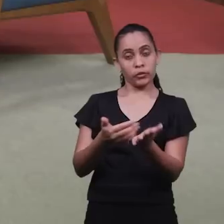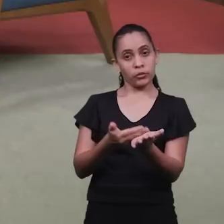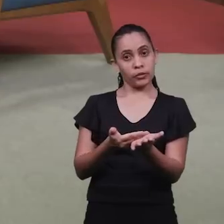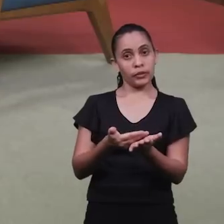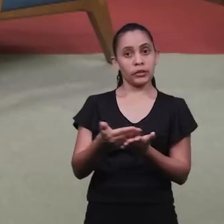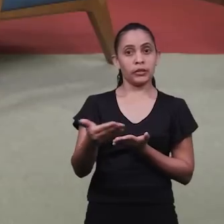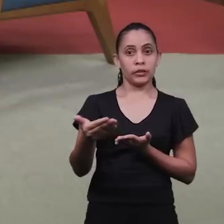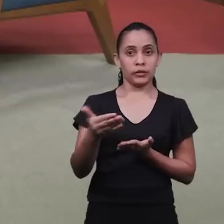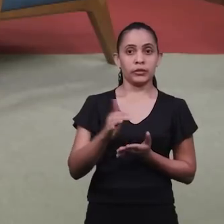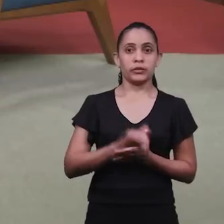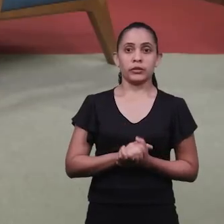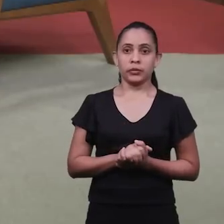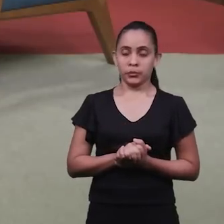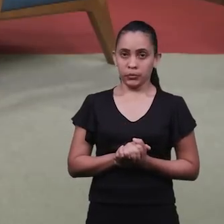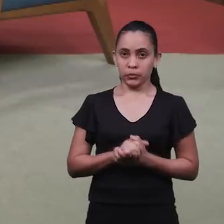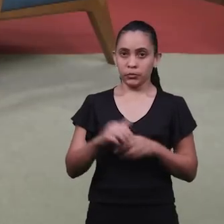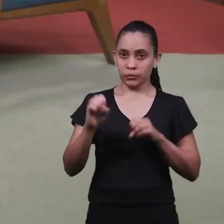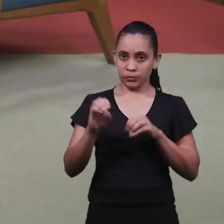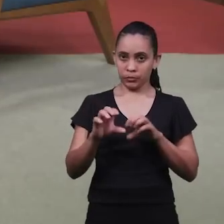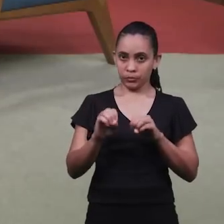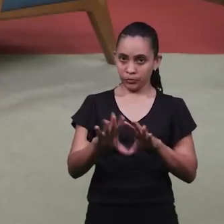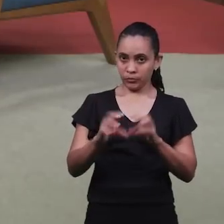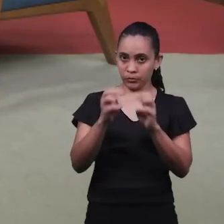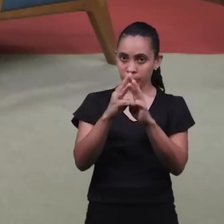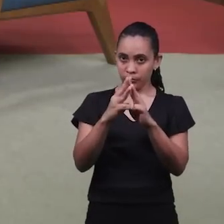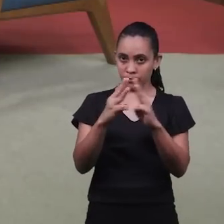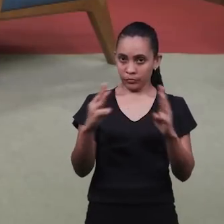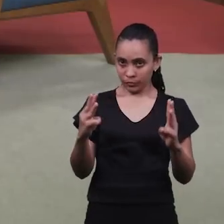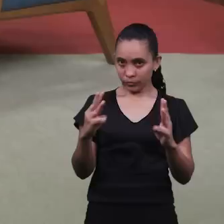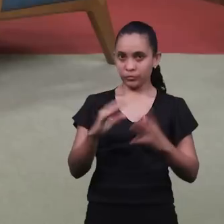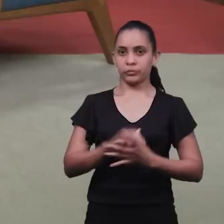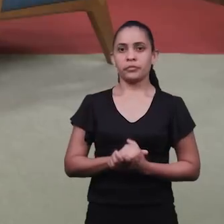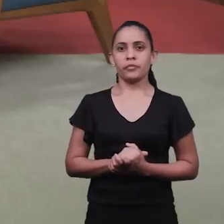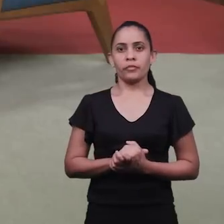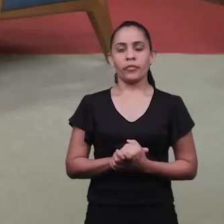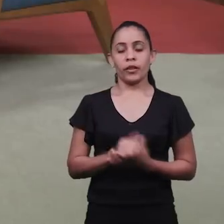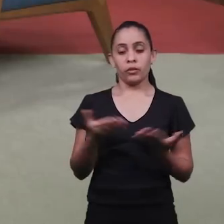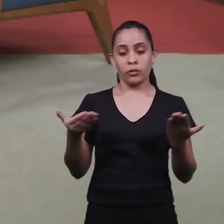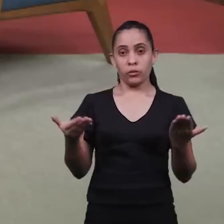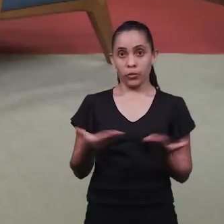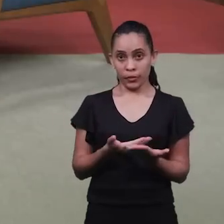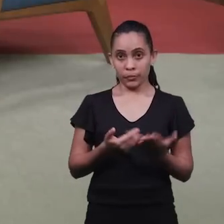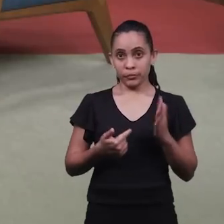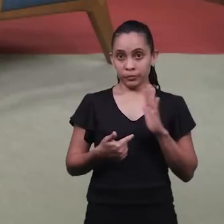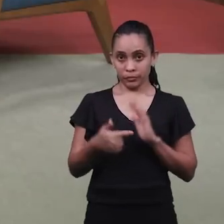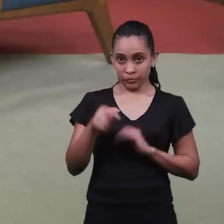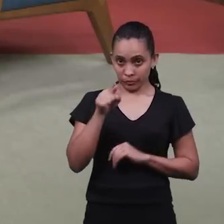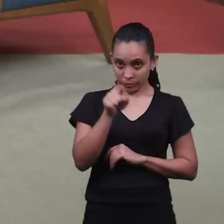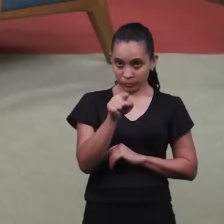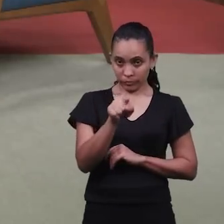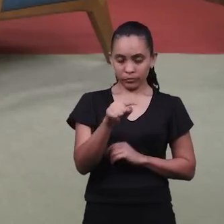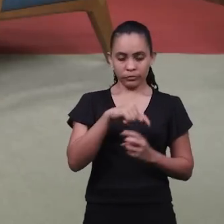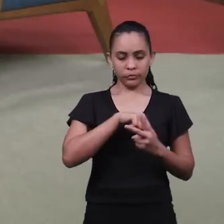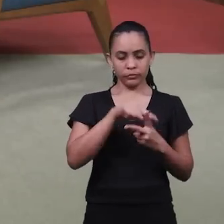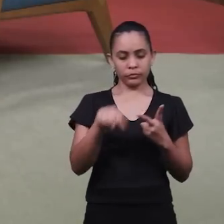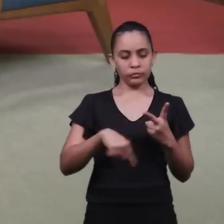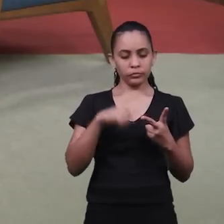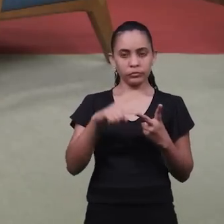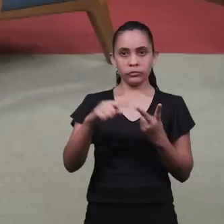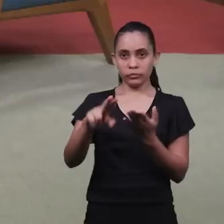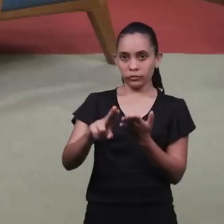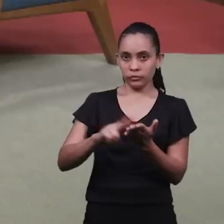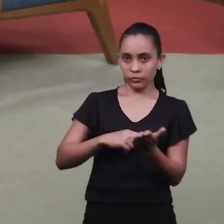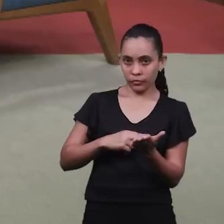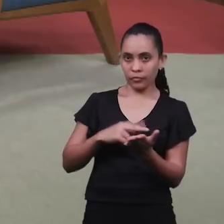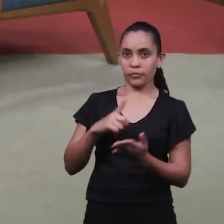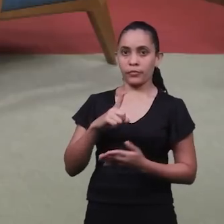no início do Lições do Manaim a cada semana. E nós vamos trazer para você aqui agora 2 mensagens que nos foram